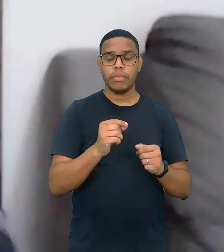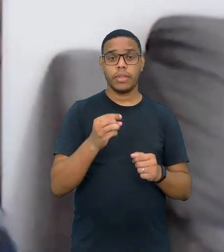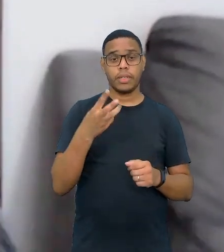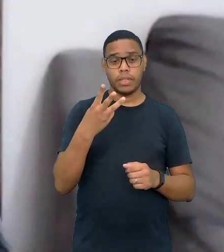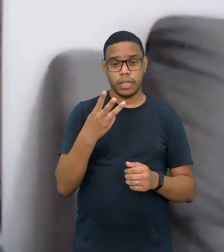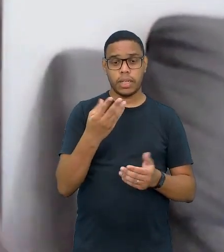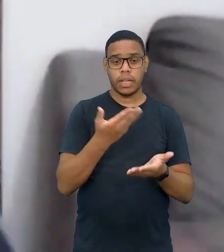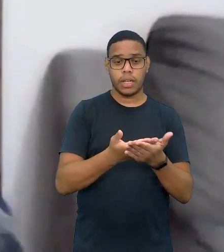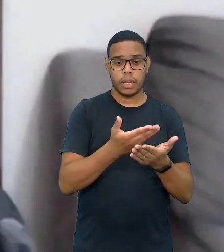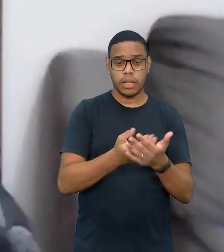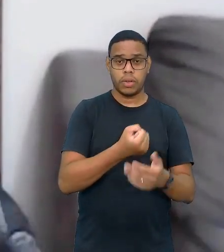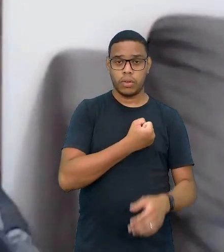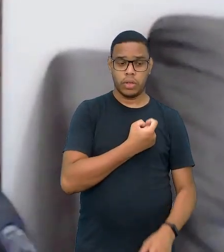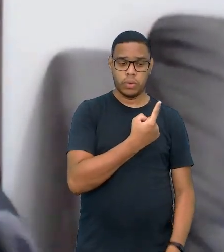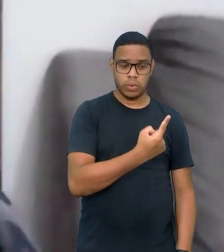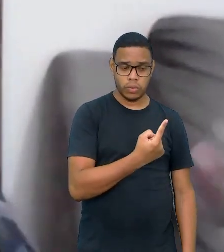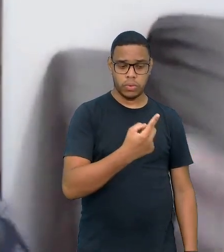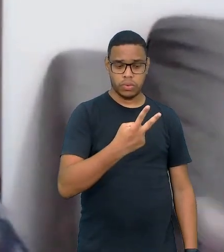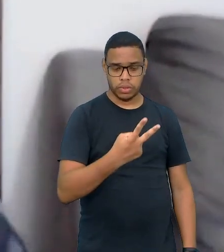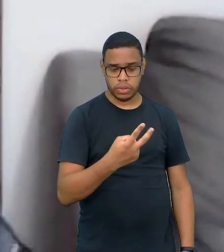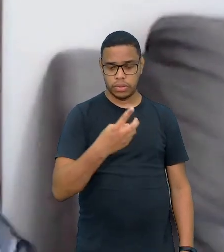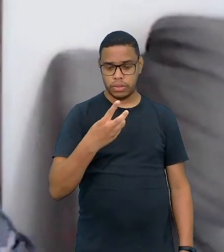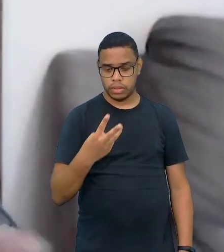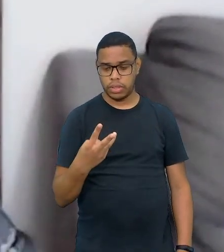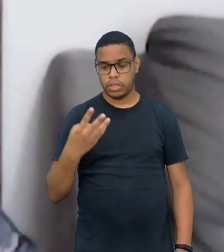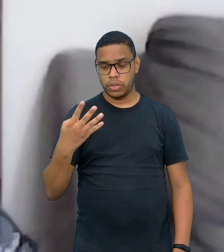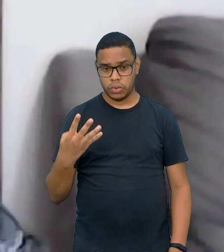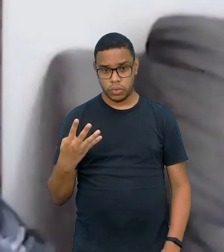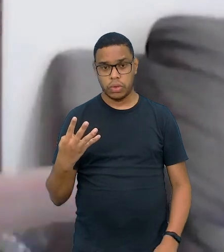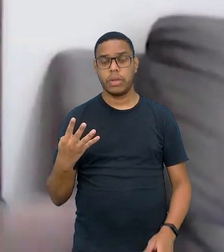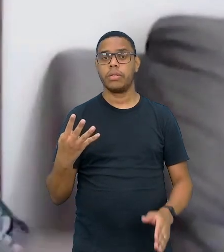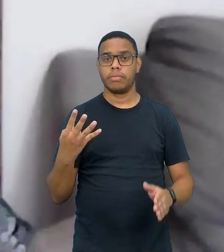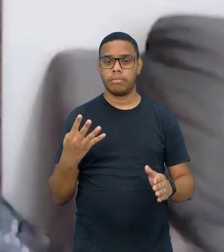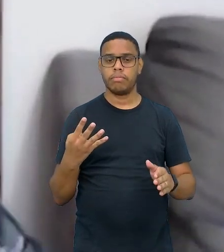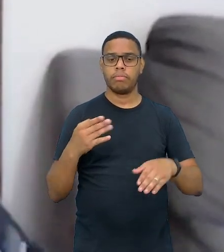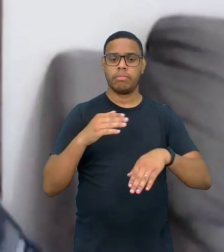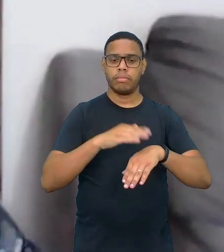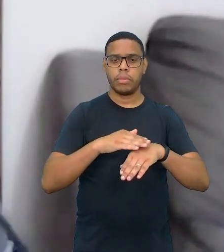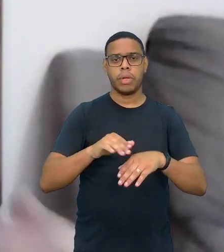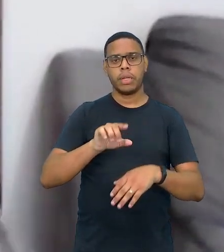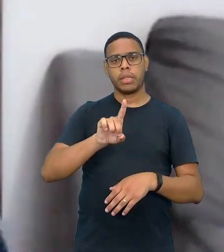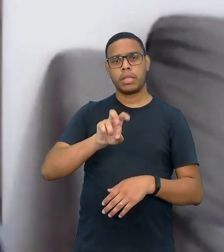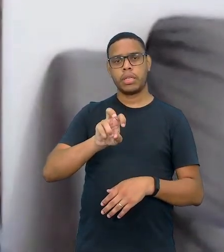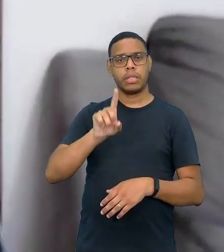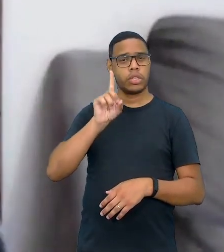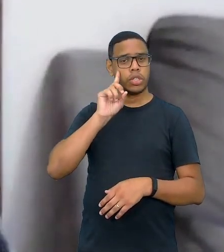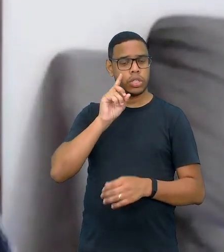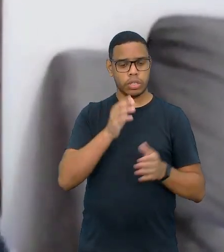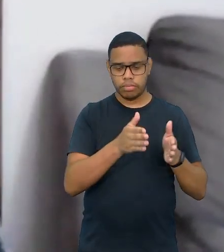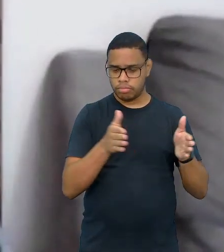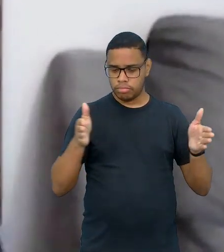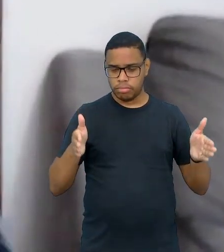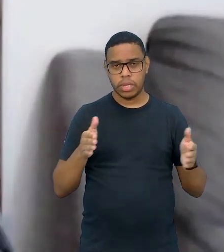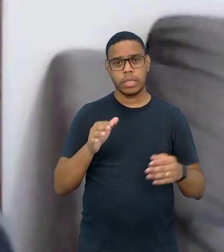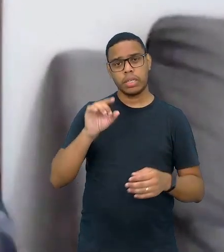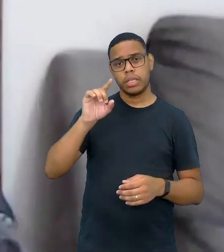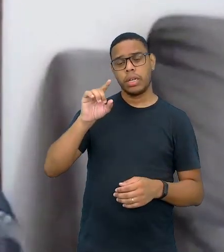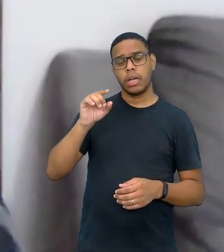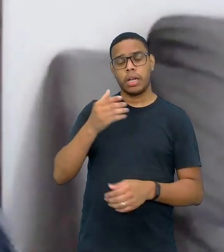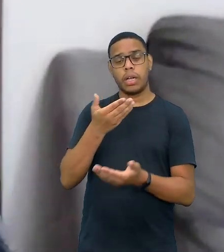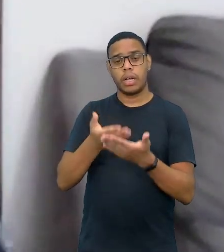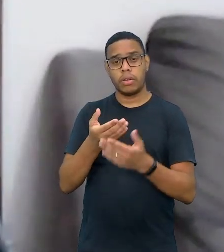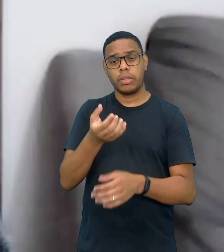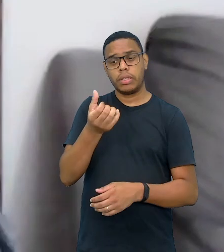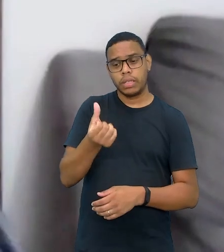a aula 1 e 2, 3 e 4, para trabalhar durante a quinzena, e a aula 5 e a aula 6, a 7, a 8,